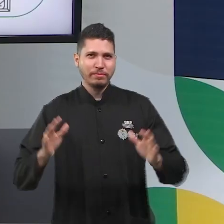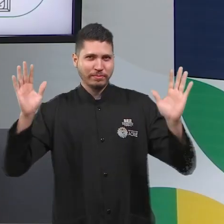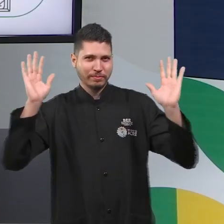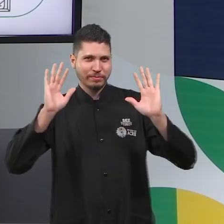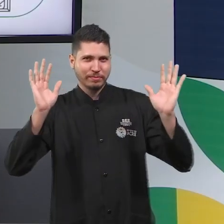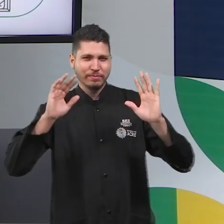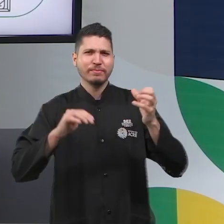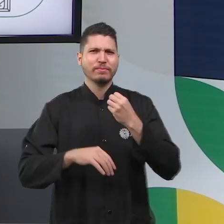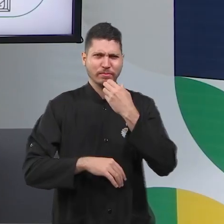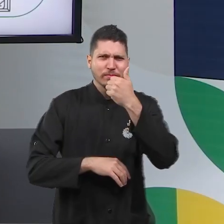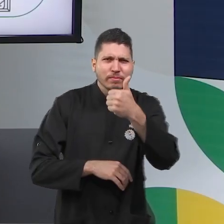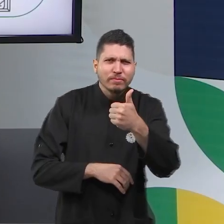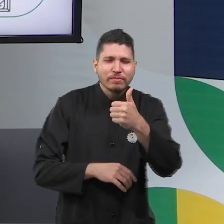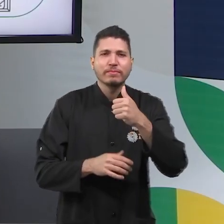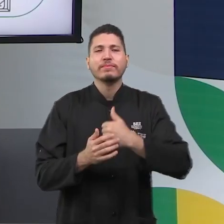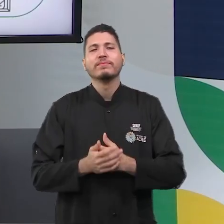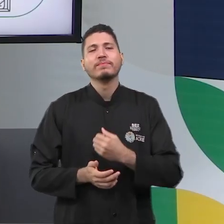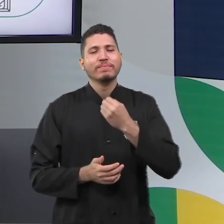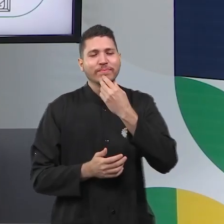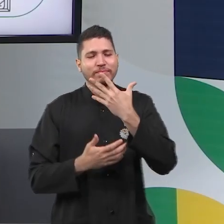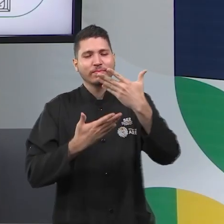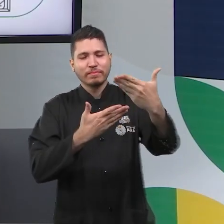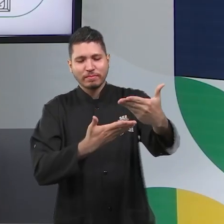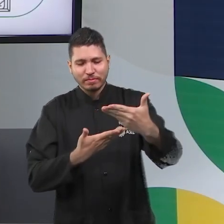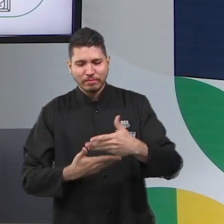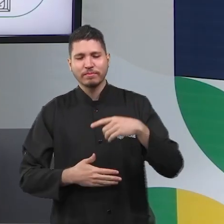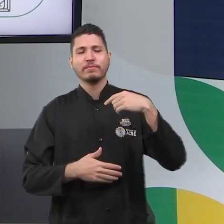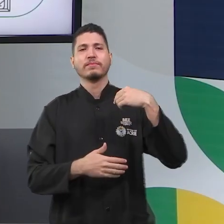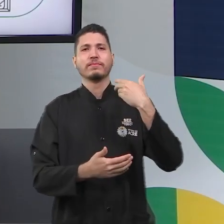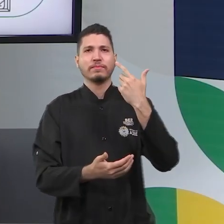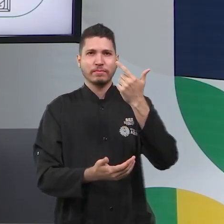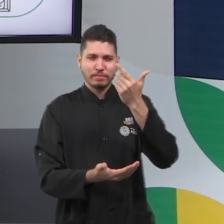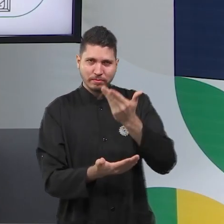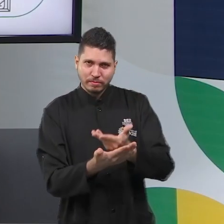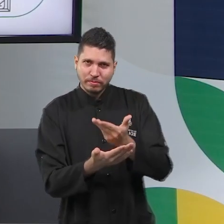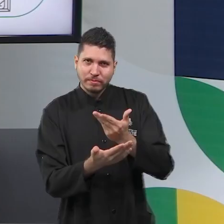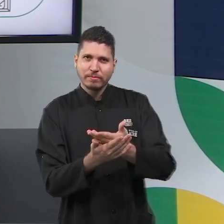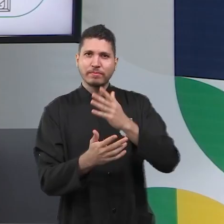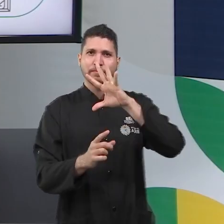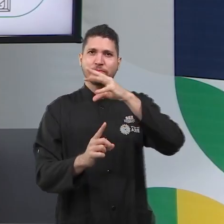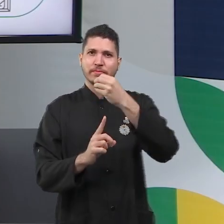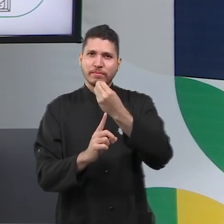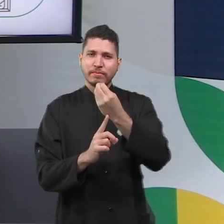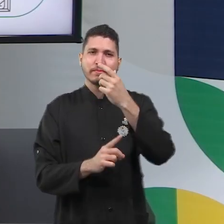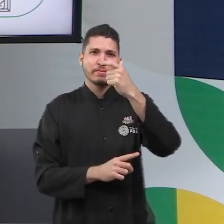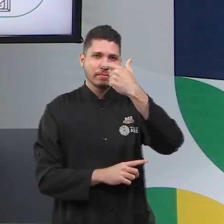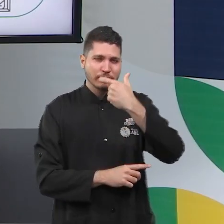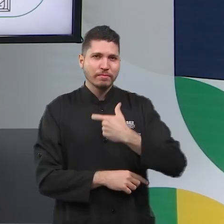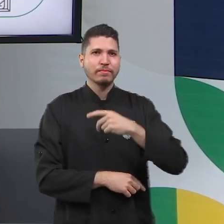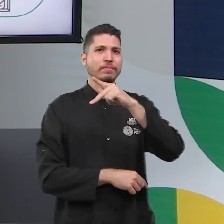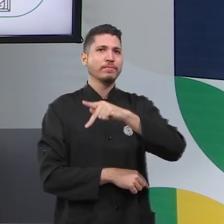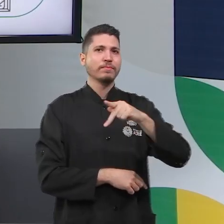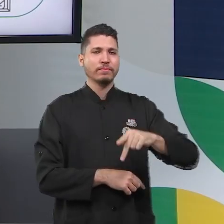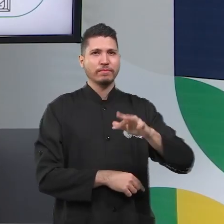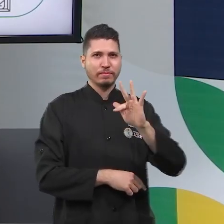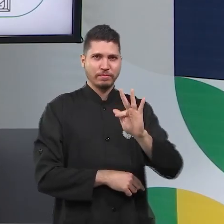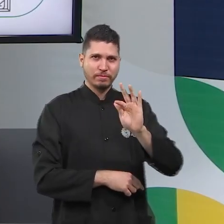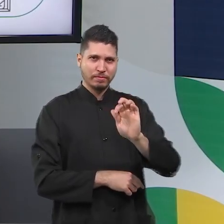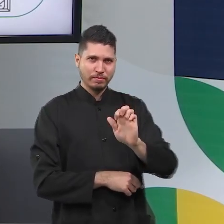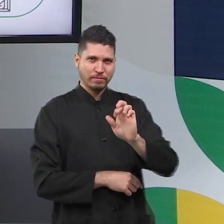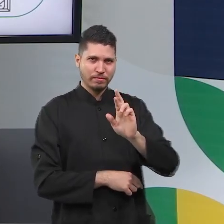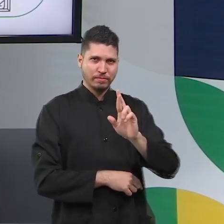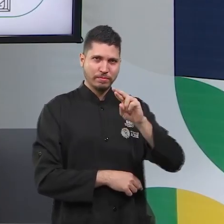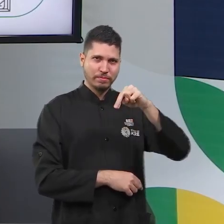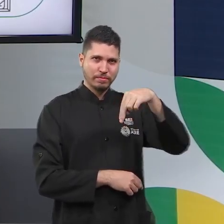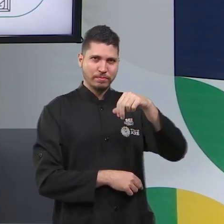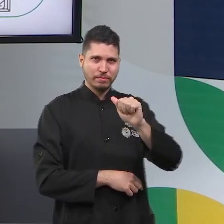Olá, pessoal, tudo bem? Seja muito bem-vindo à nossa aula de hoje. Eu sou a professora Fernanda Gomes. Nossa aula de arte vai falar sobre